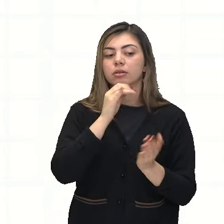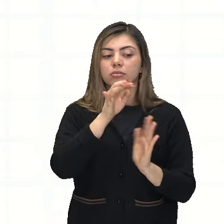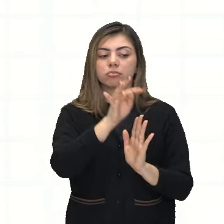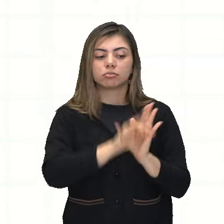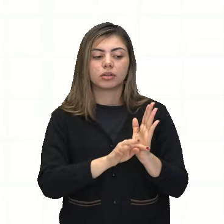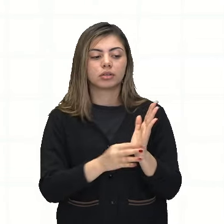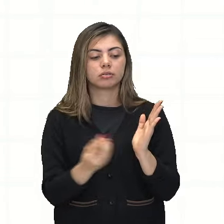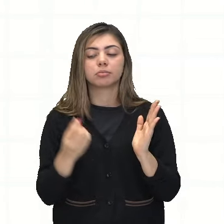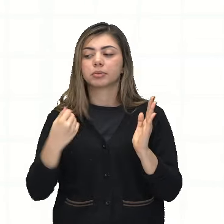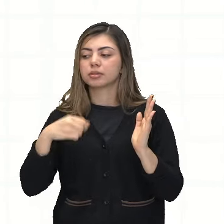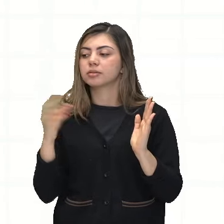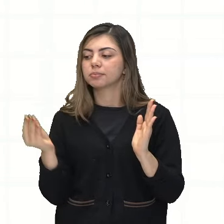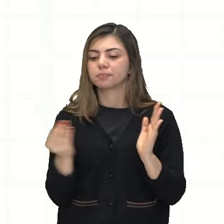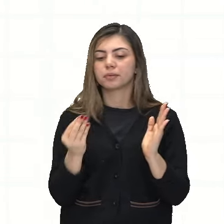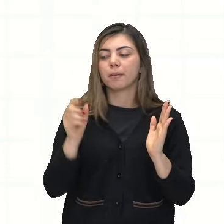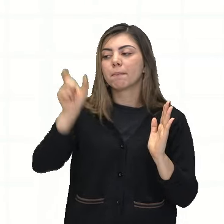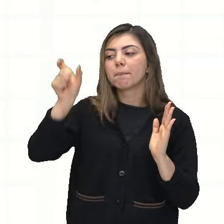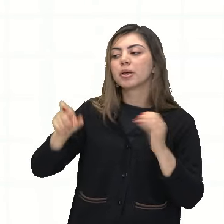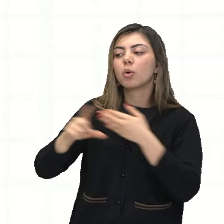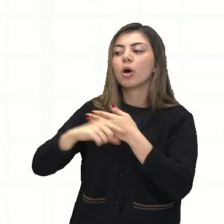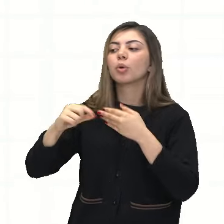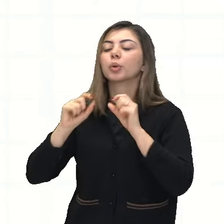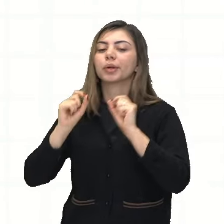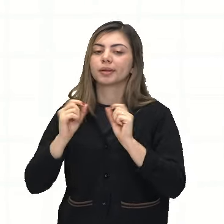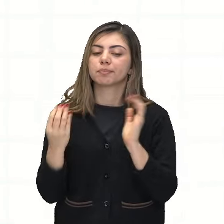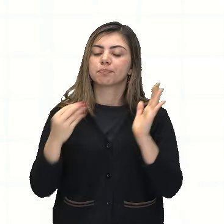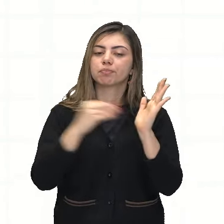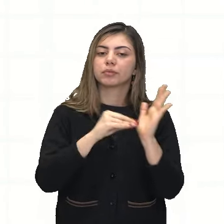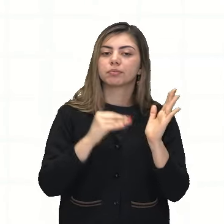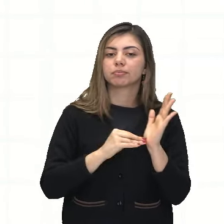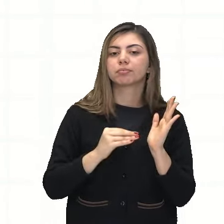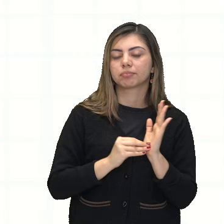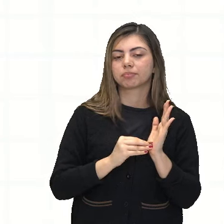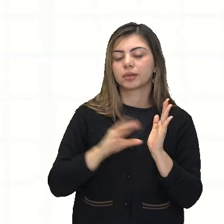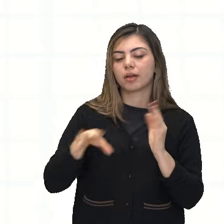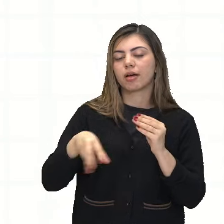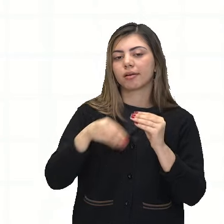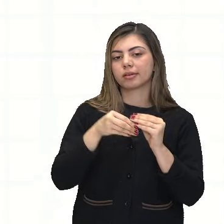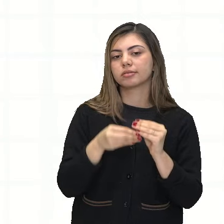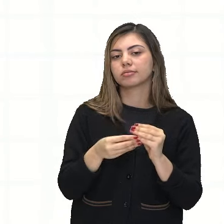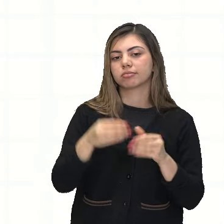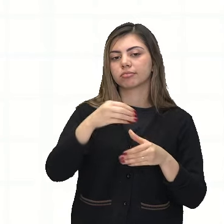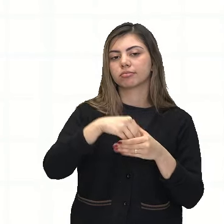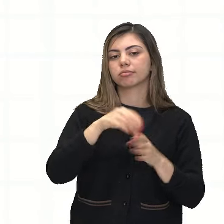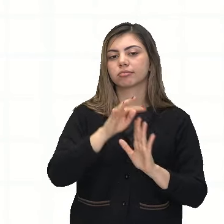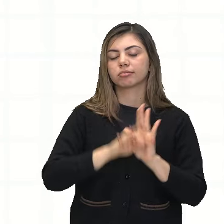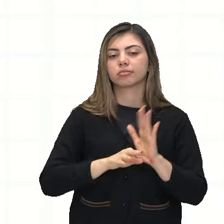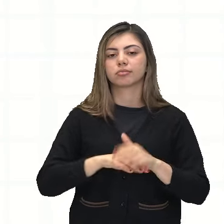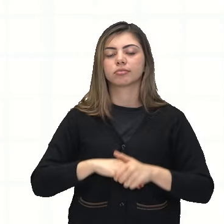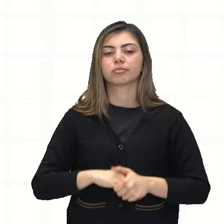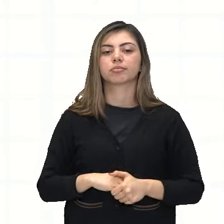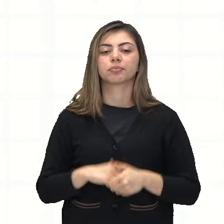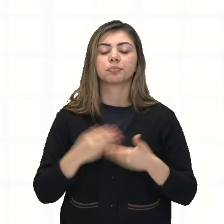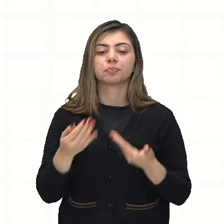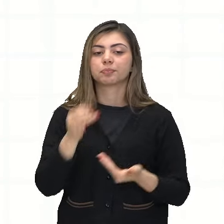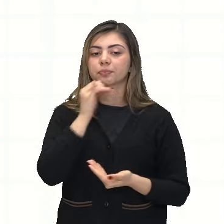percorrido já existem evidências e agora eu acrescento esse outro ponto um exemplo aqui o autor é reconhecido